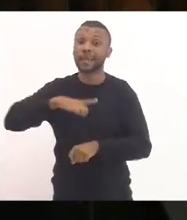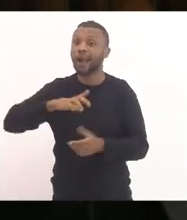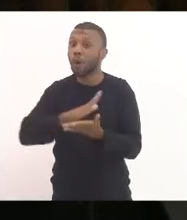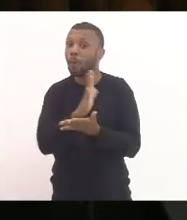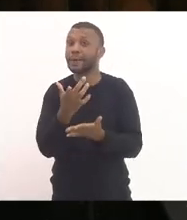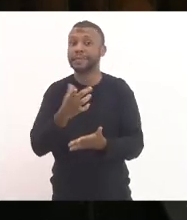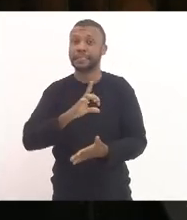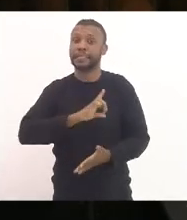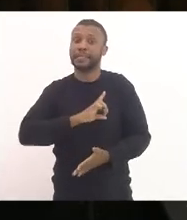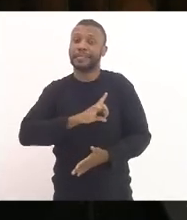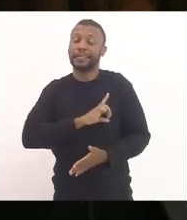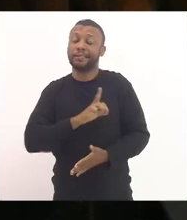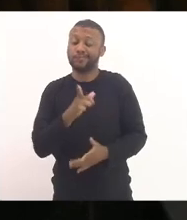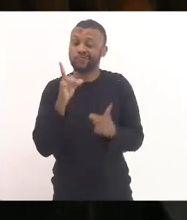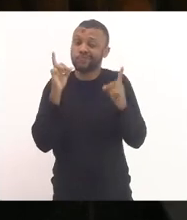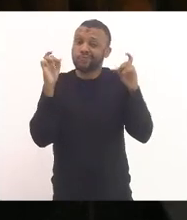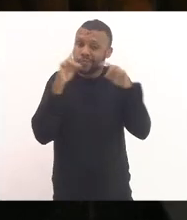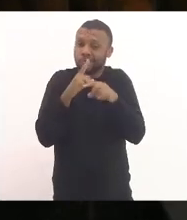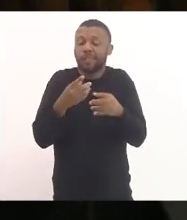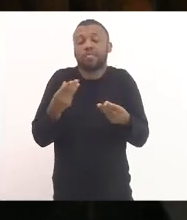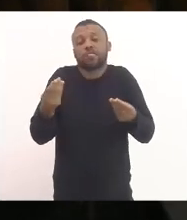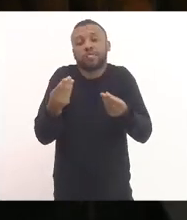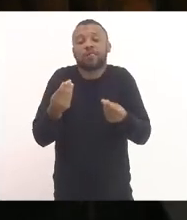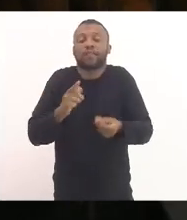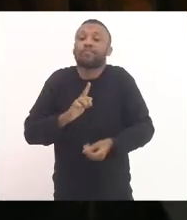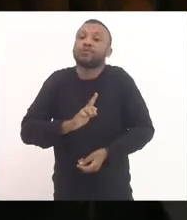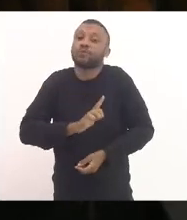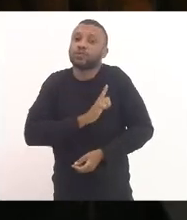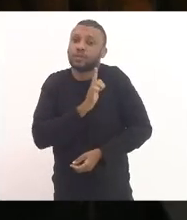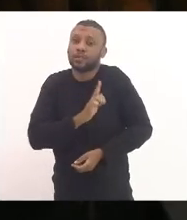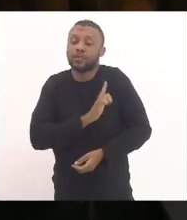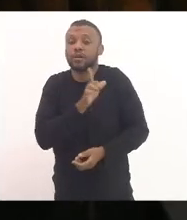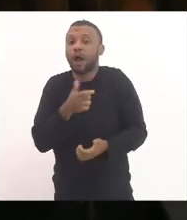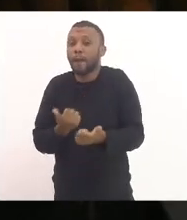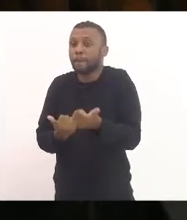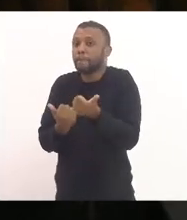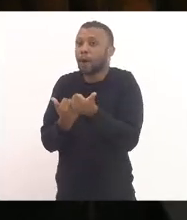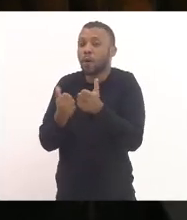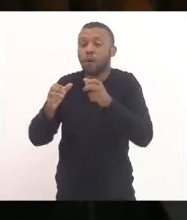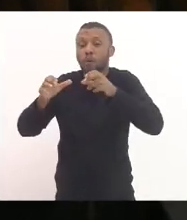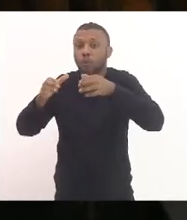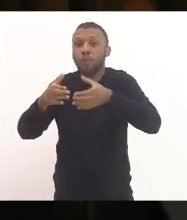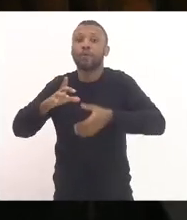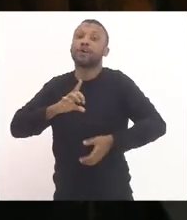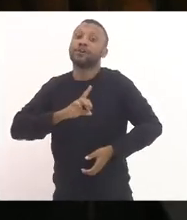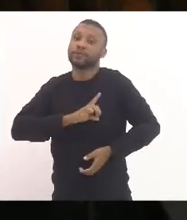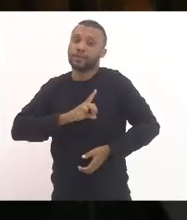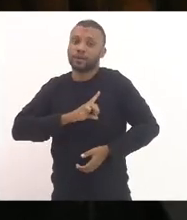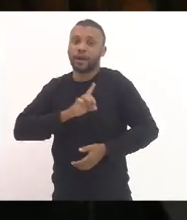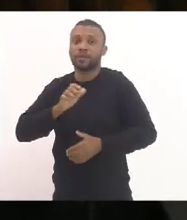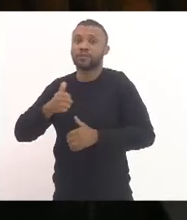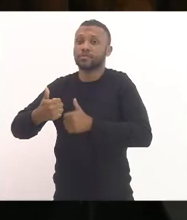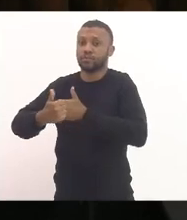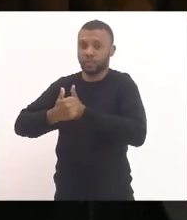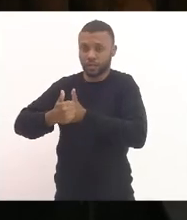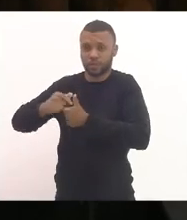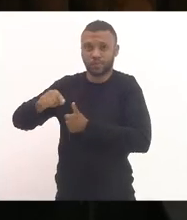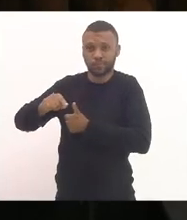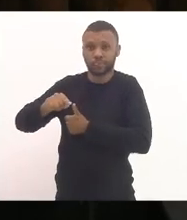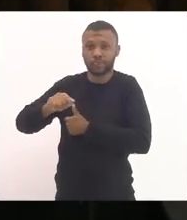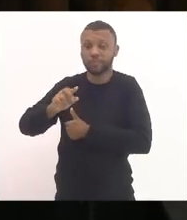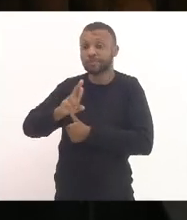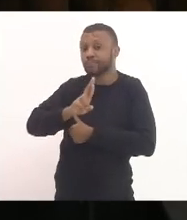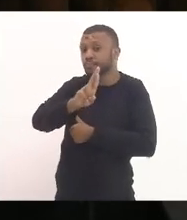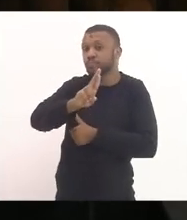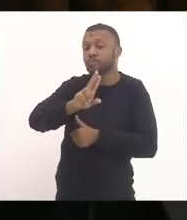delegacias sensíveis que são geridas né auxiliando ele aos Delegados titulares são geridas por